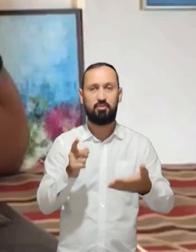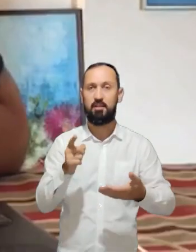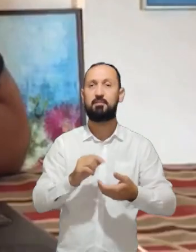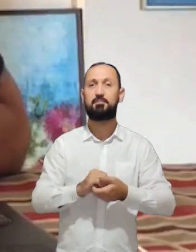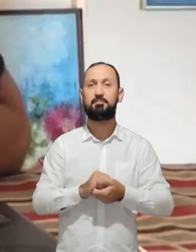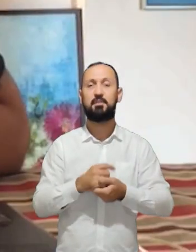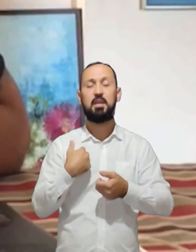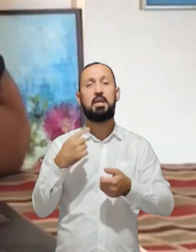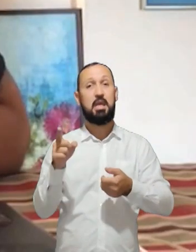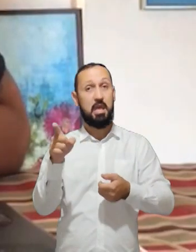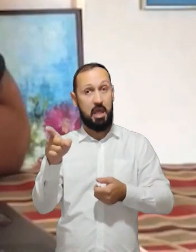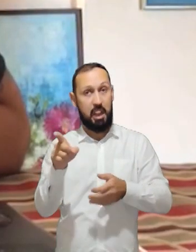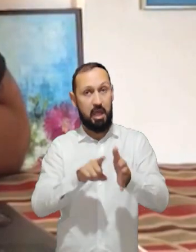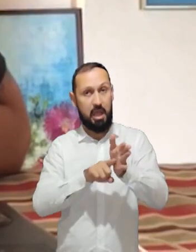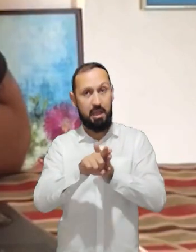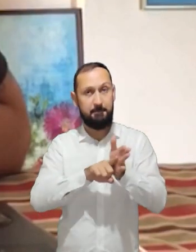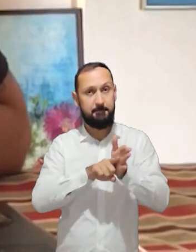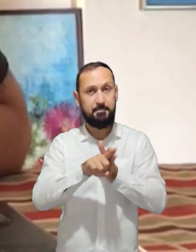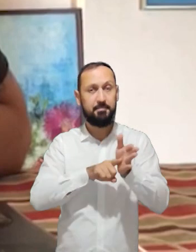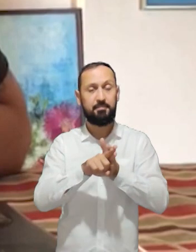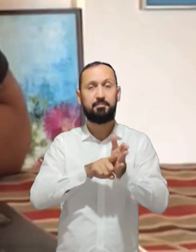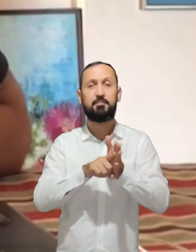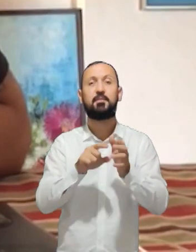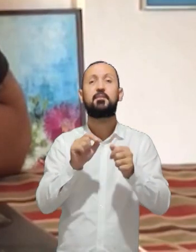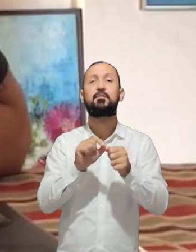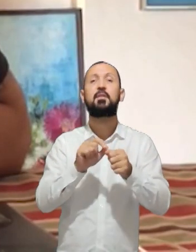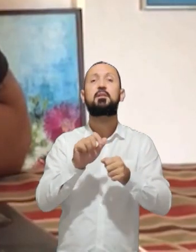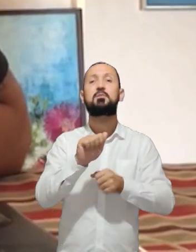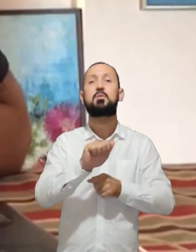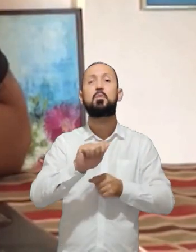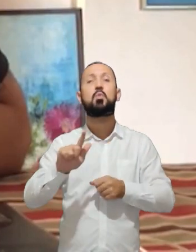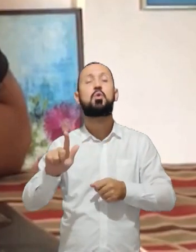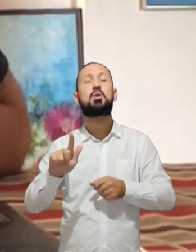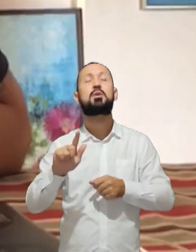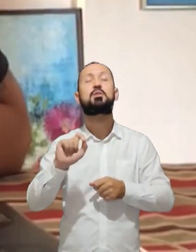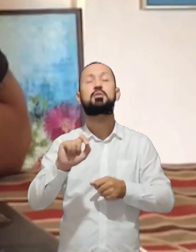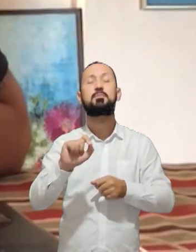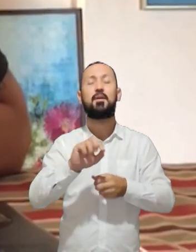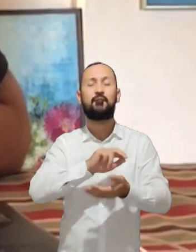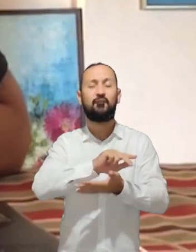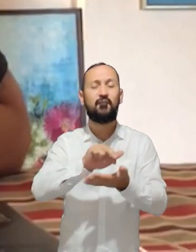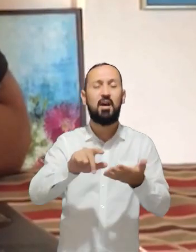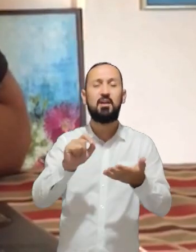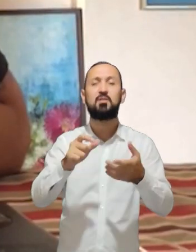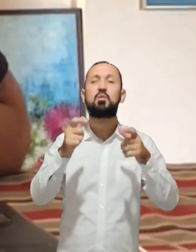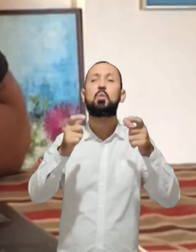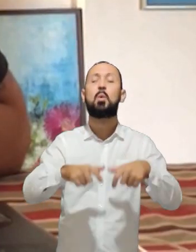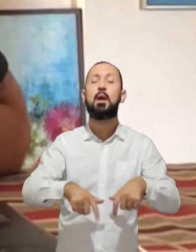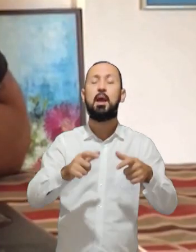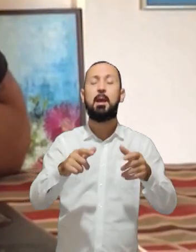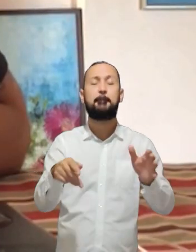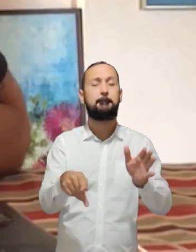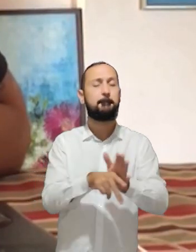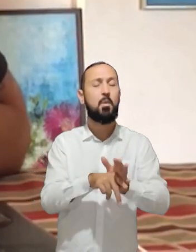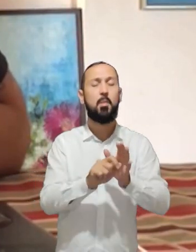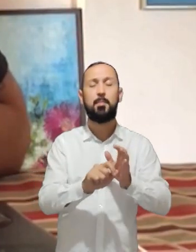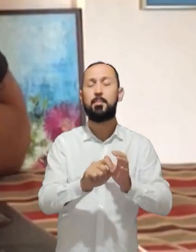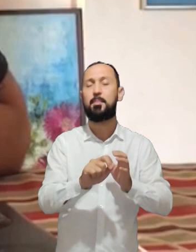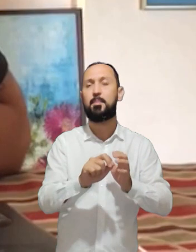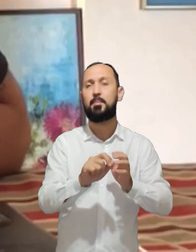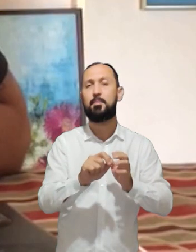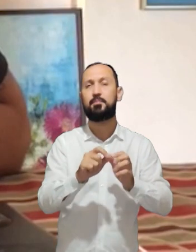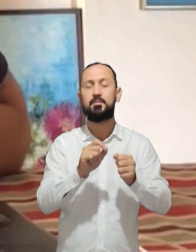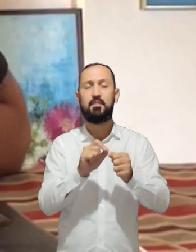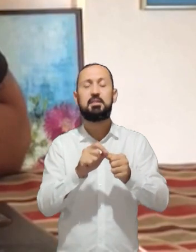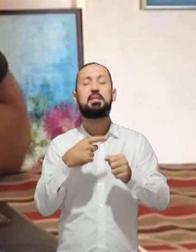da capacidade produtiva dela. Como pesquisadora, nós desenvolvemos também no Algoritmo uma série de ações no